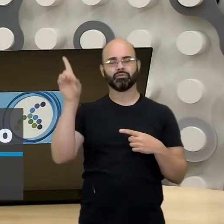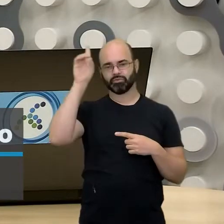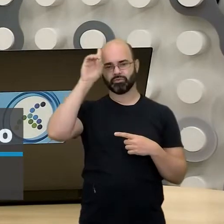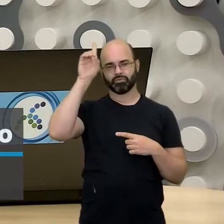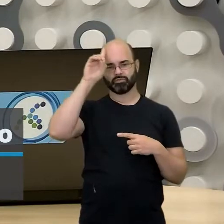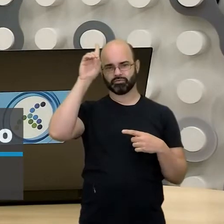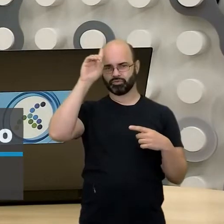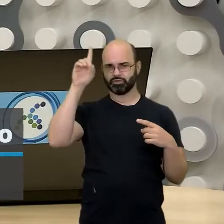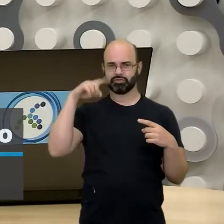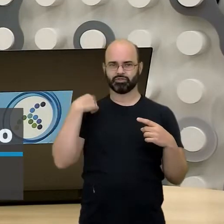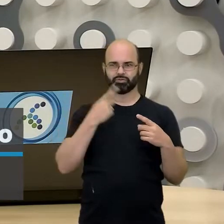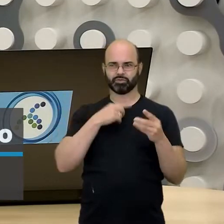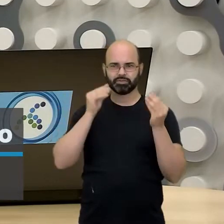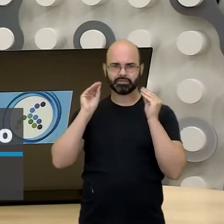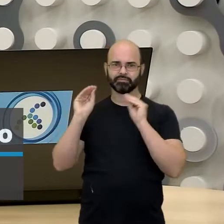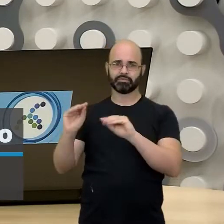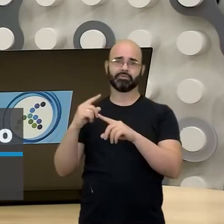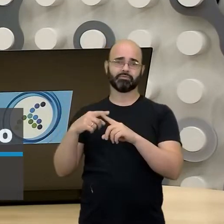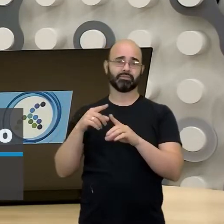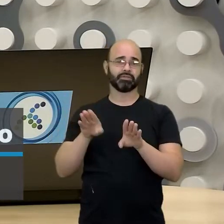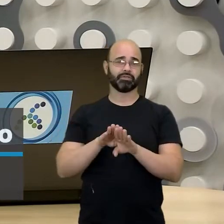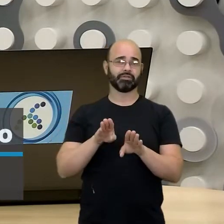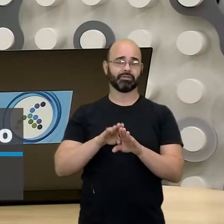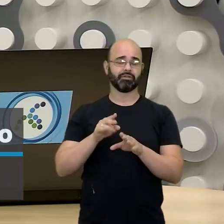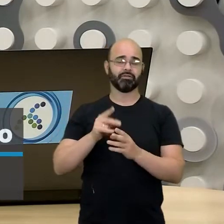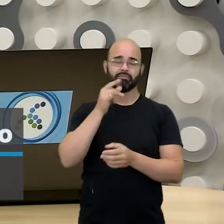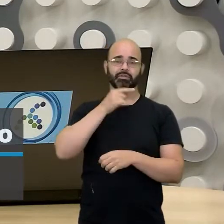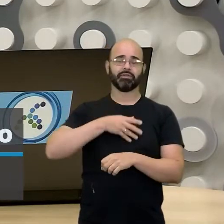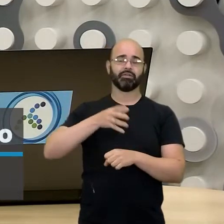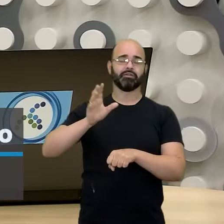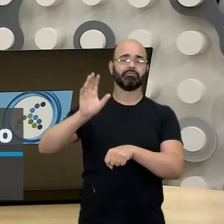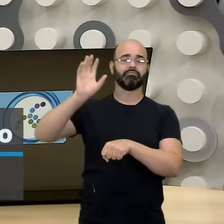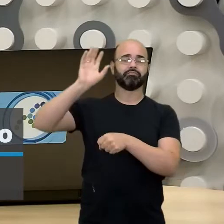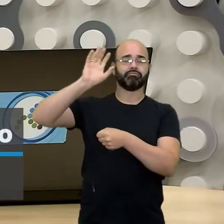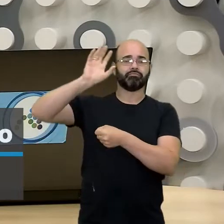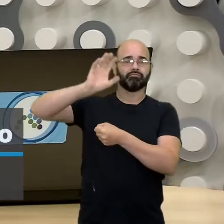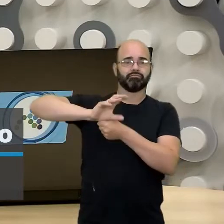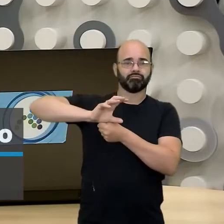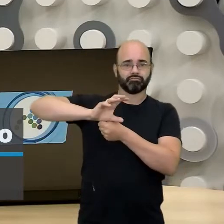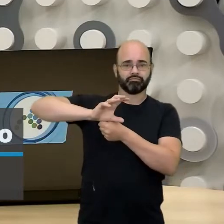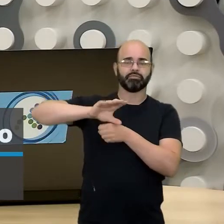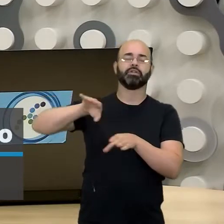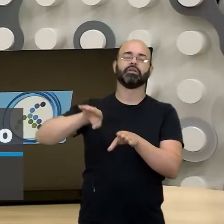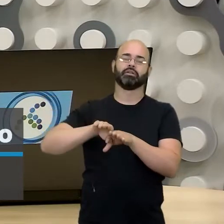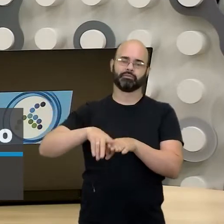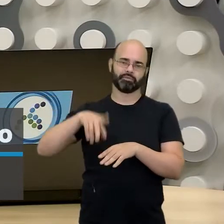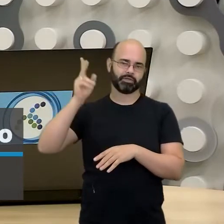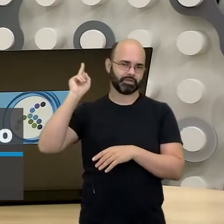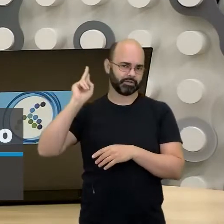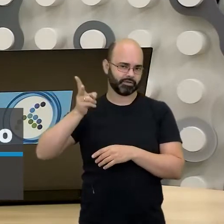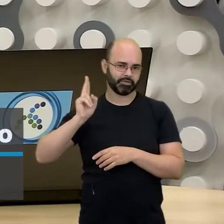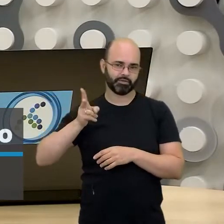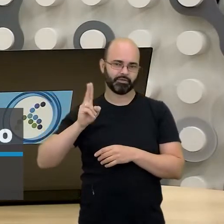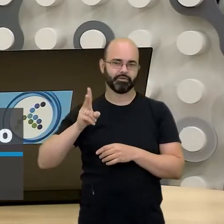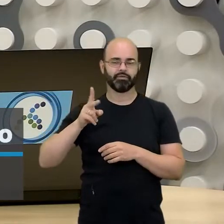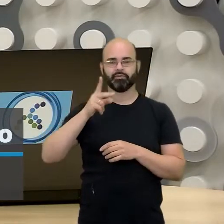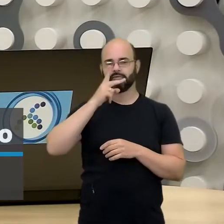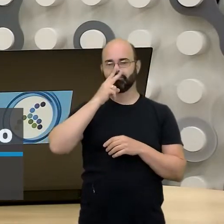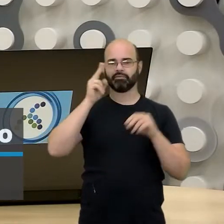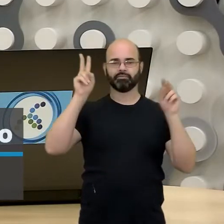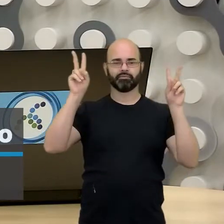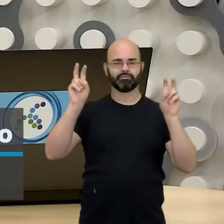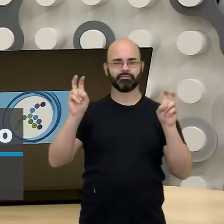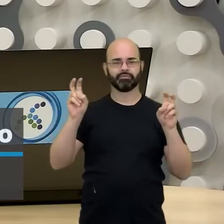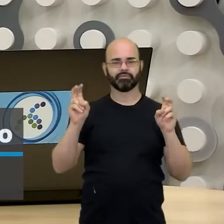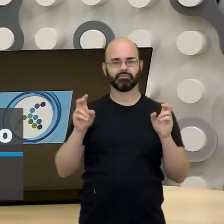reality show, que se você parar para pensar, a recomposição dos reality shows são dos arquétipos dos deuses também. Ali você tem o mais fanfarrão, você tem